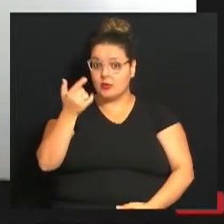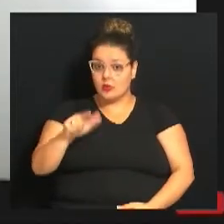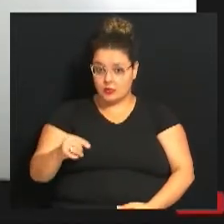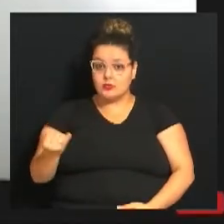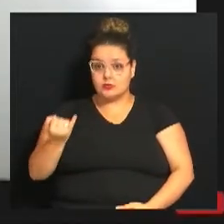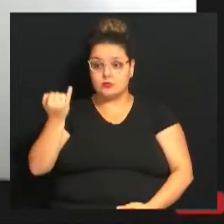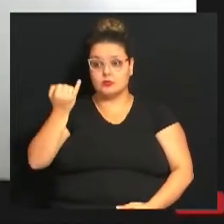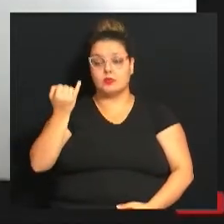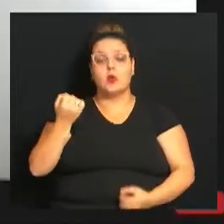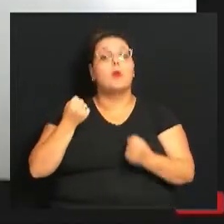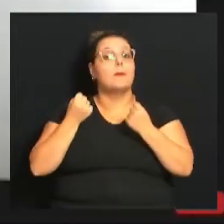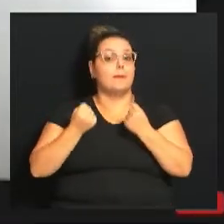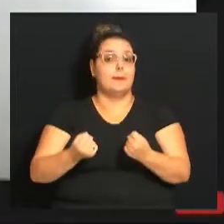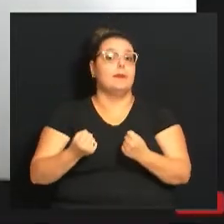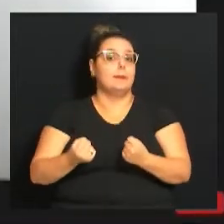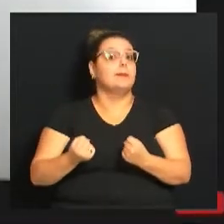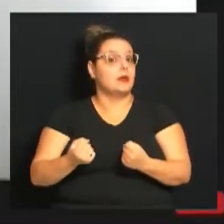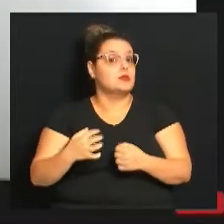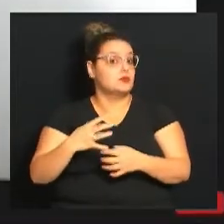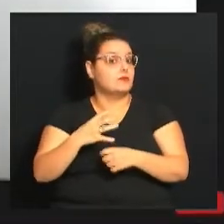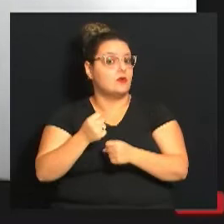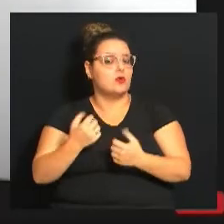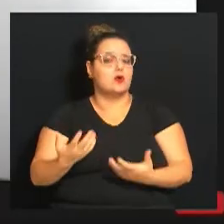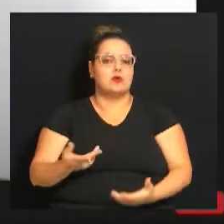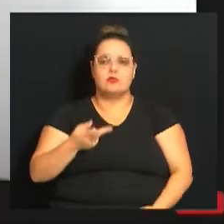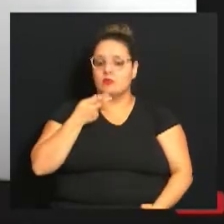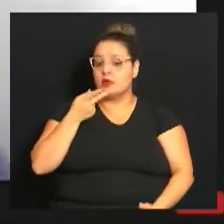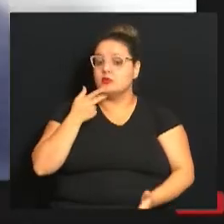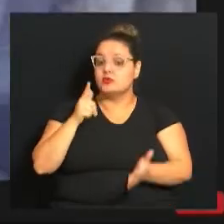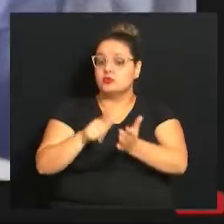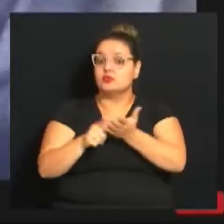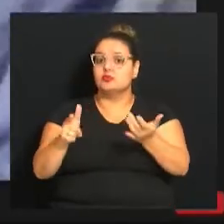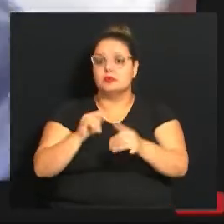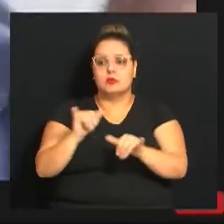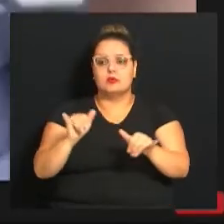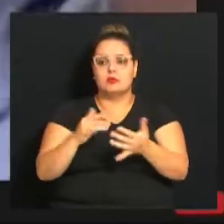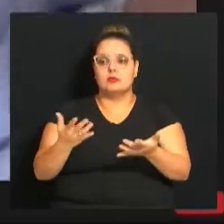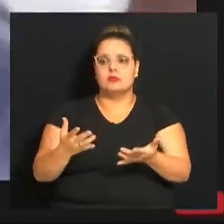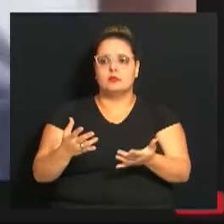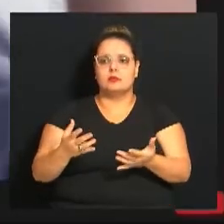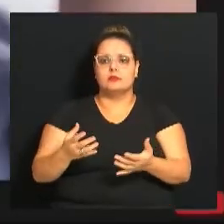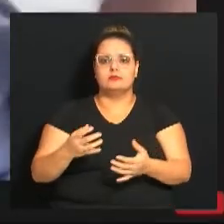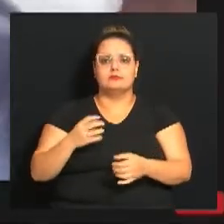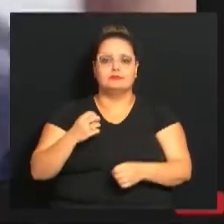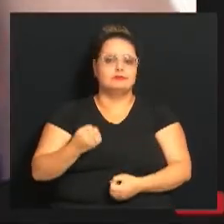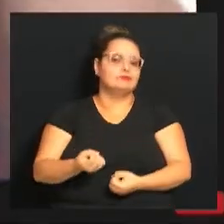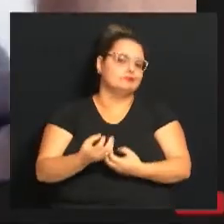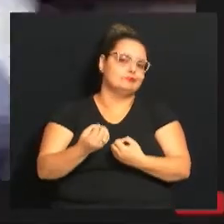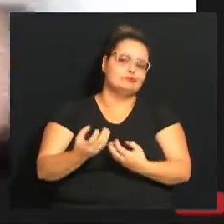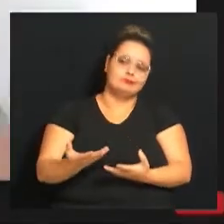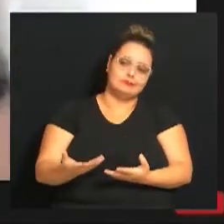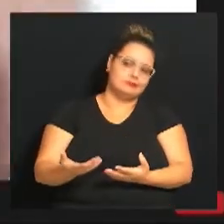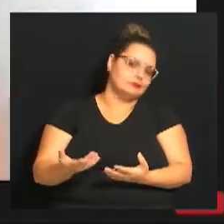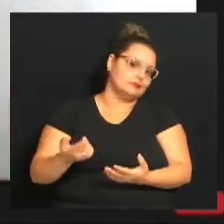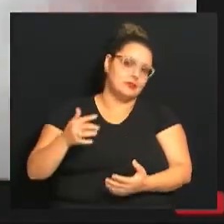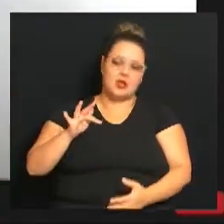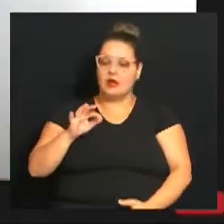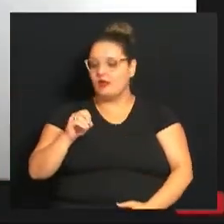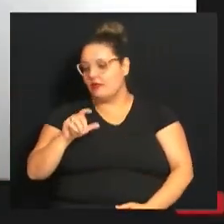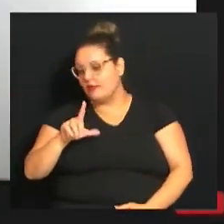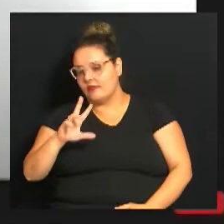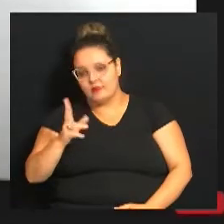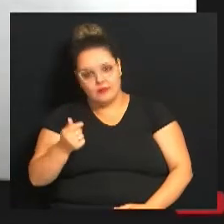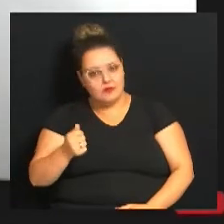tem um peso muito importante quando se fala em notícia, quando se fala em informação, mas você não consegue mais ter aquelas tiragens da Folha, do Estadão, Jornal